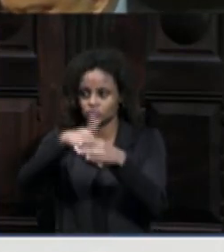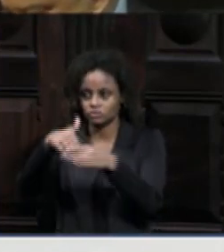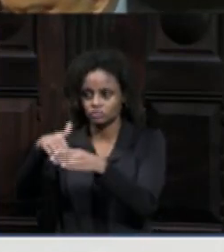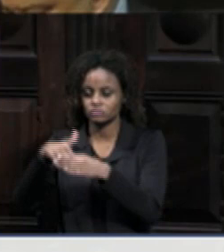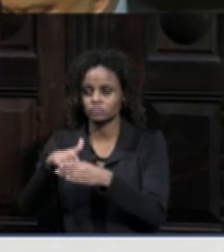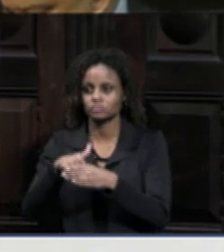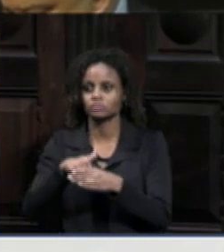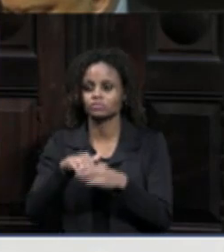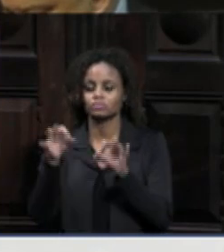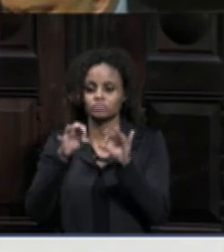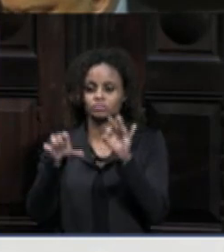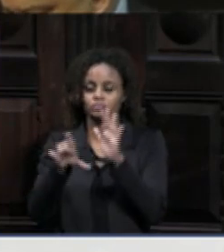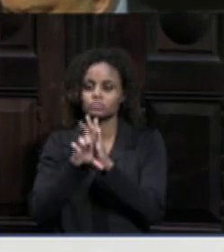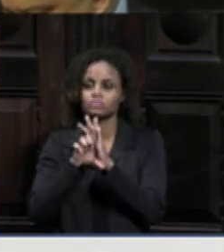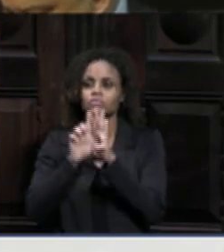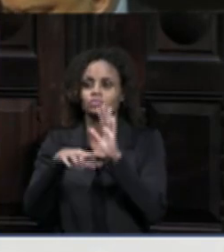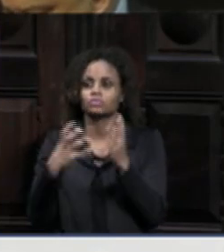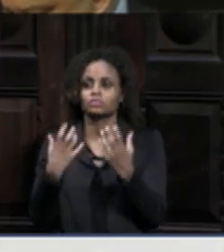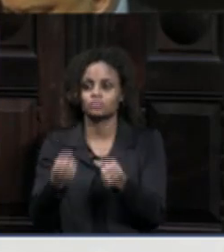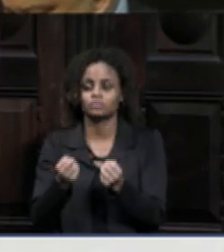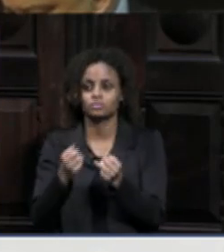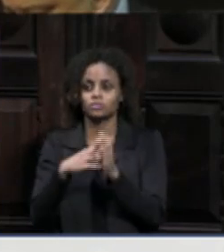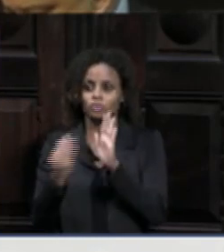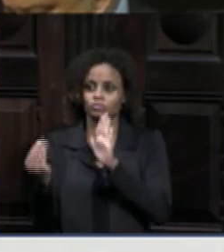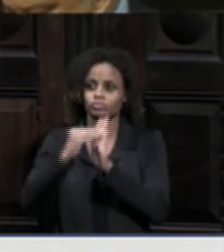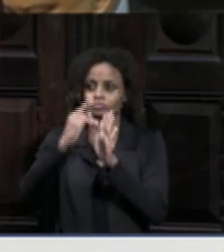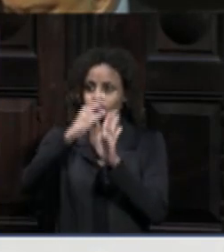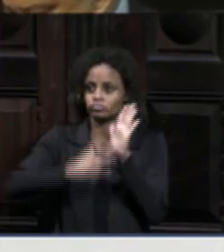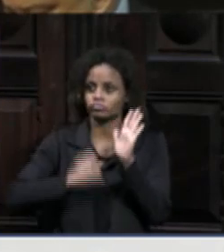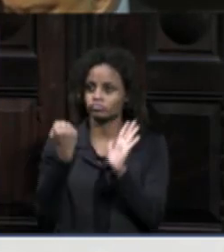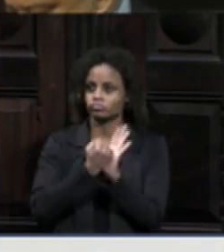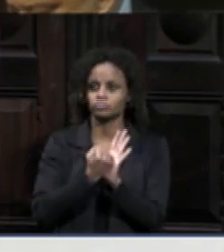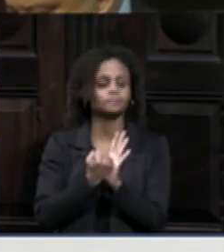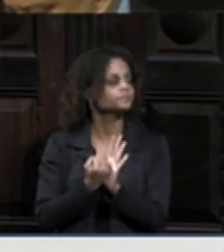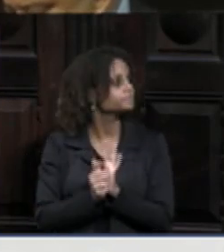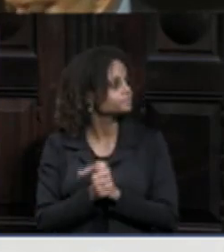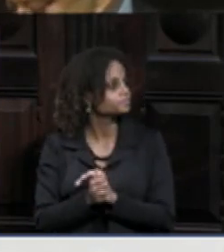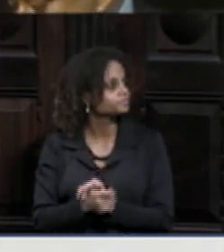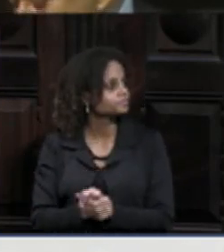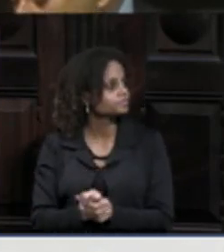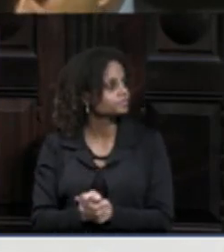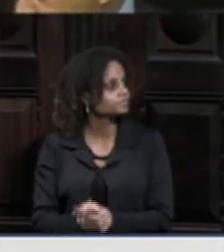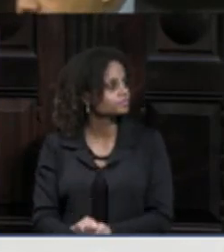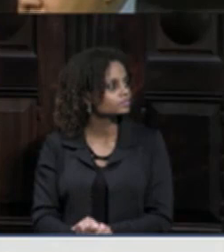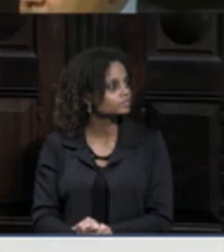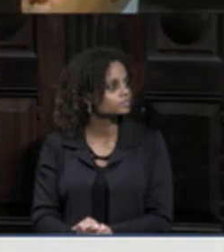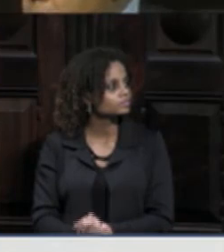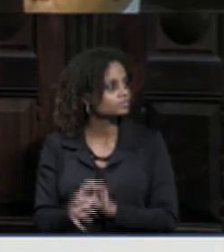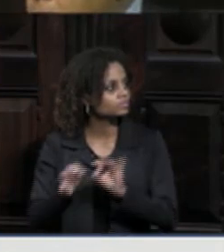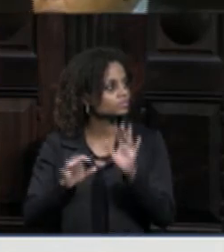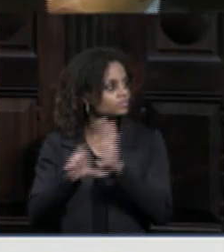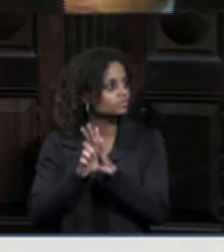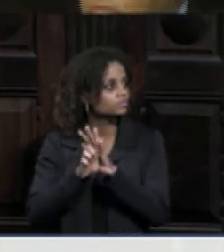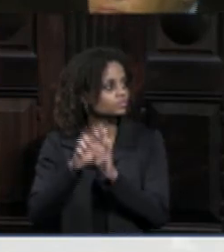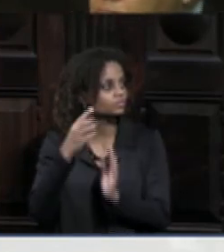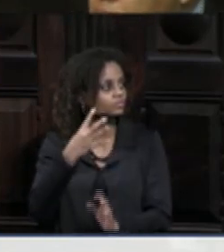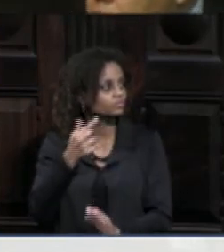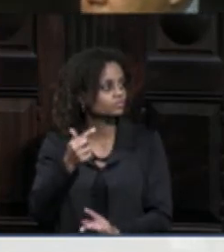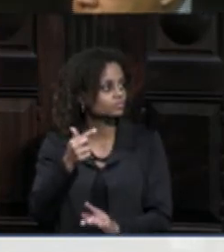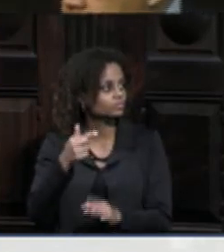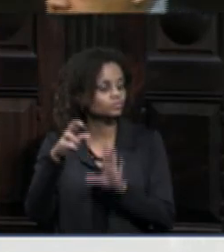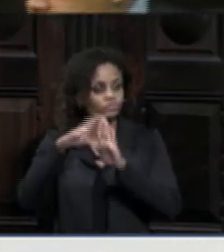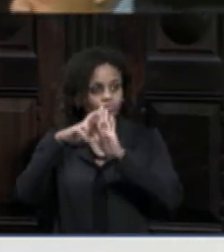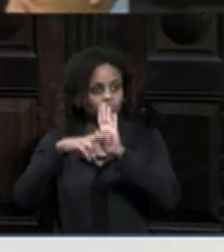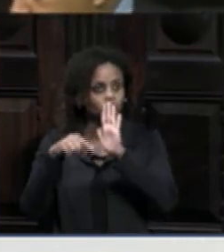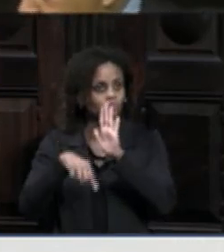aprovado, vai à publicação. Incluído na ordem do dia, de acordo com o parágrafo 3º do artigo 47 do Regimento Interno, em tramitação